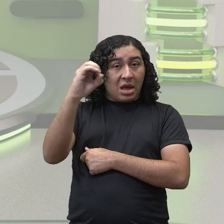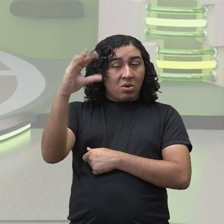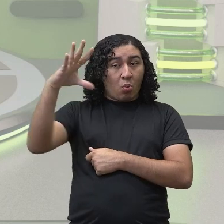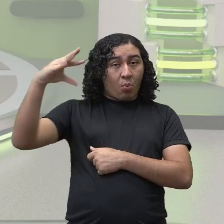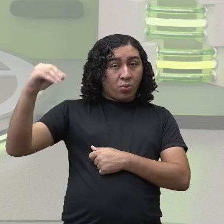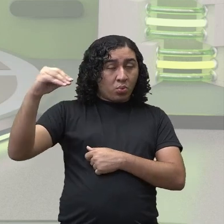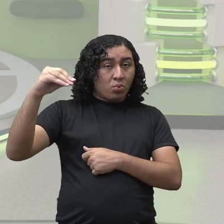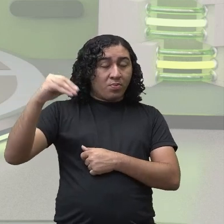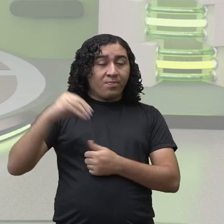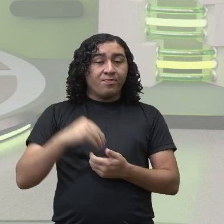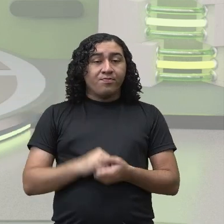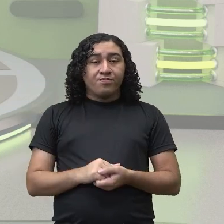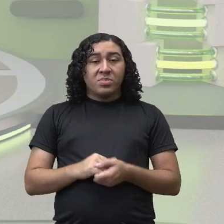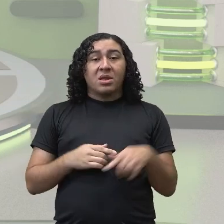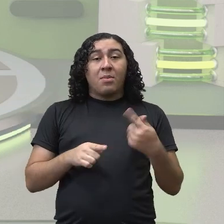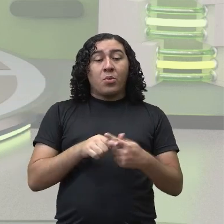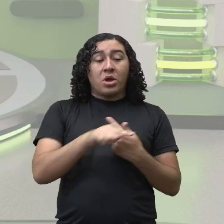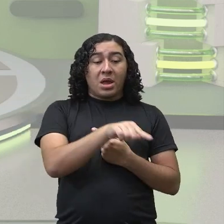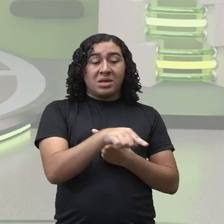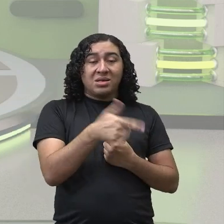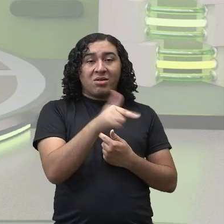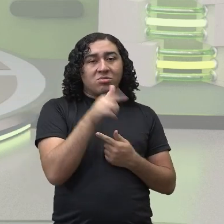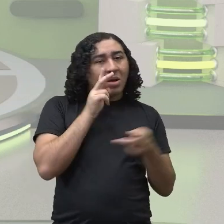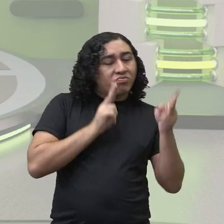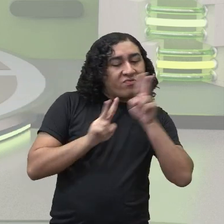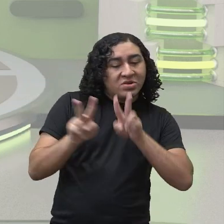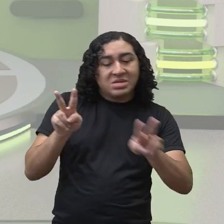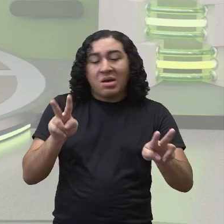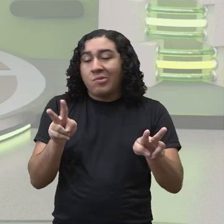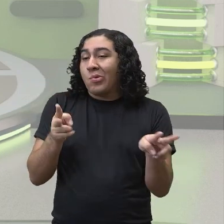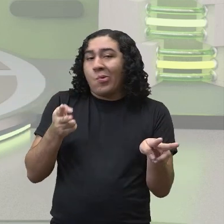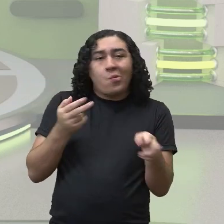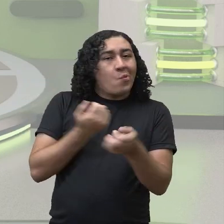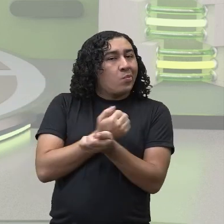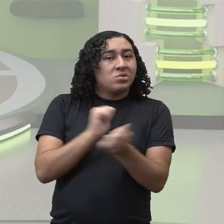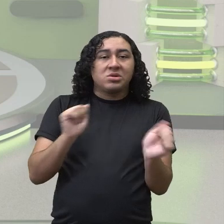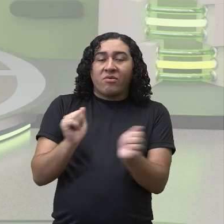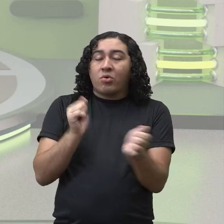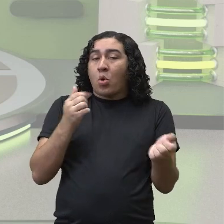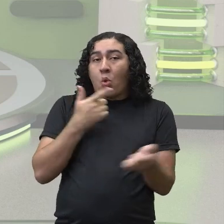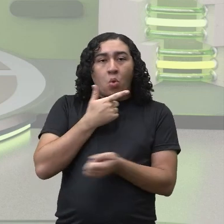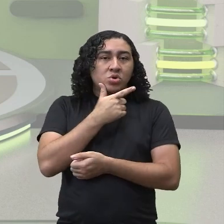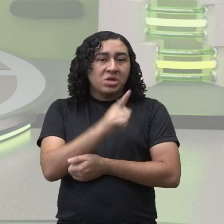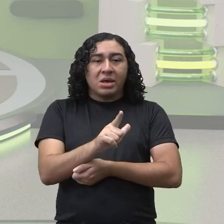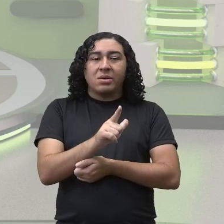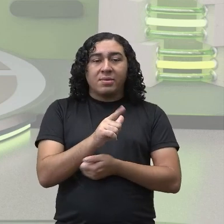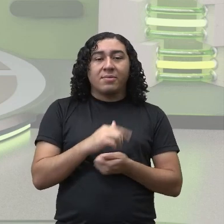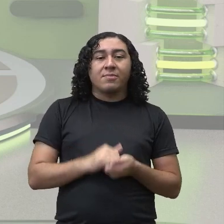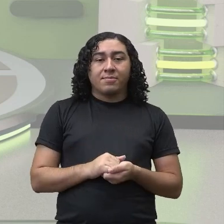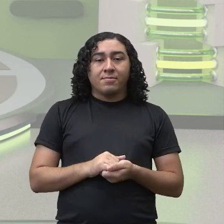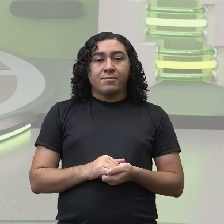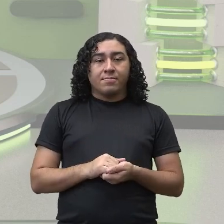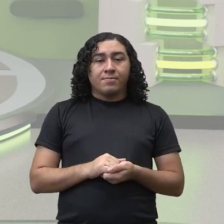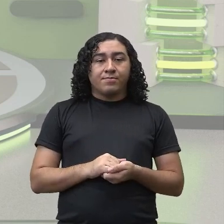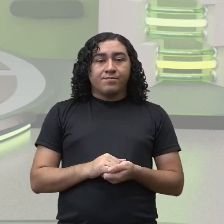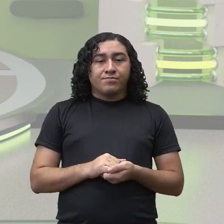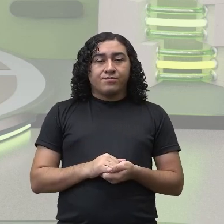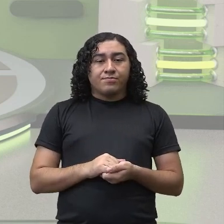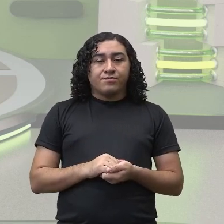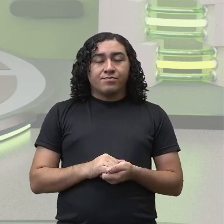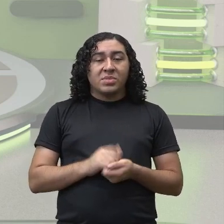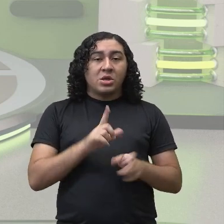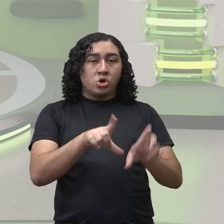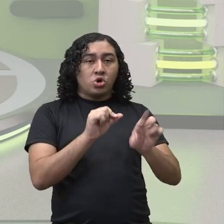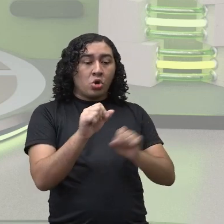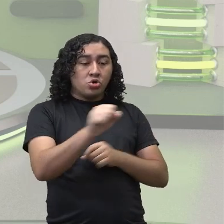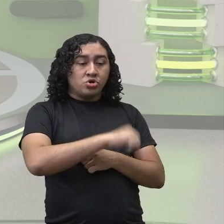dizer assim, a visão bem aguçada, né, tem vestígios de olhos e alguns nem terem olhos, eles optam por